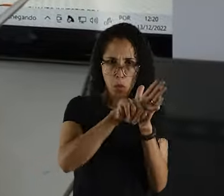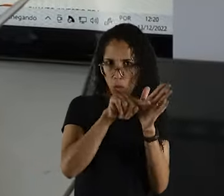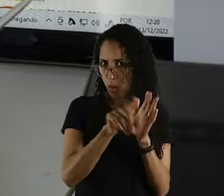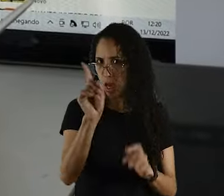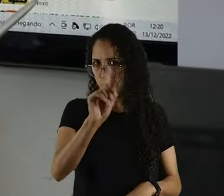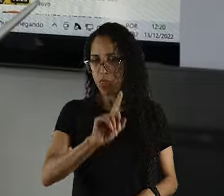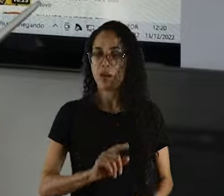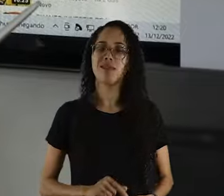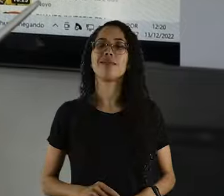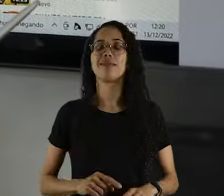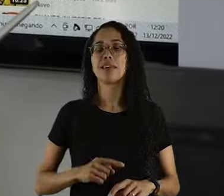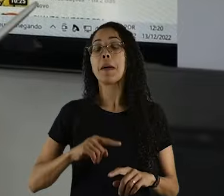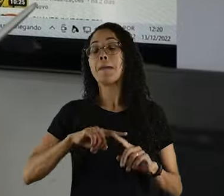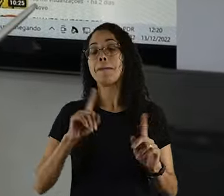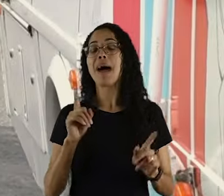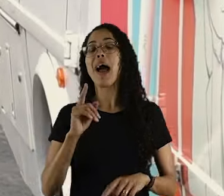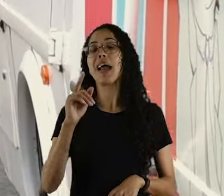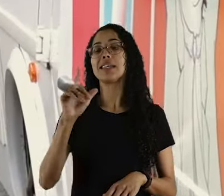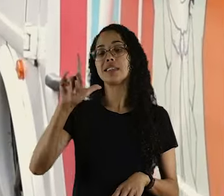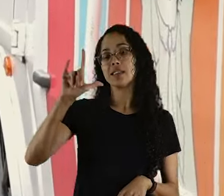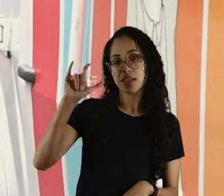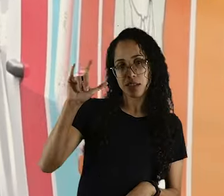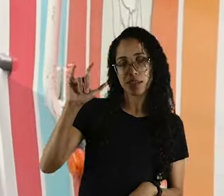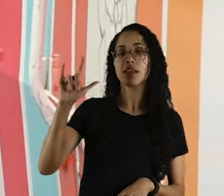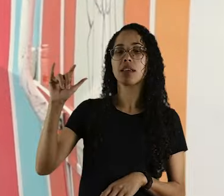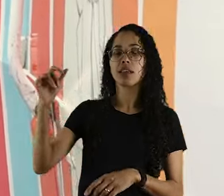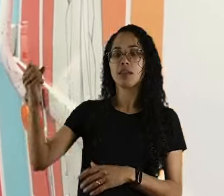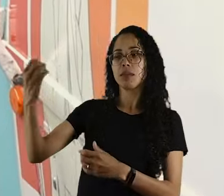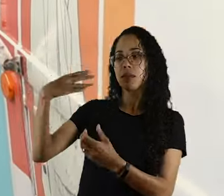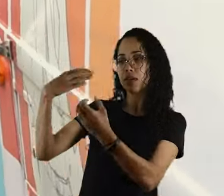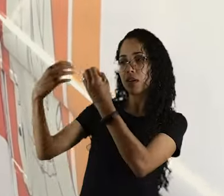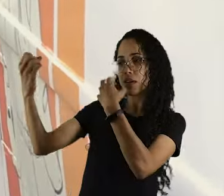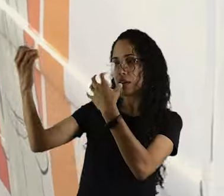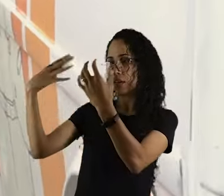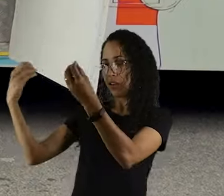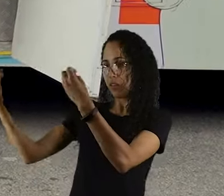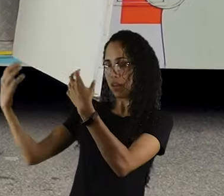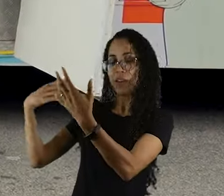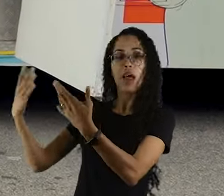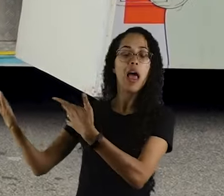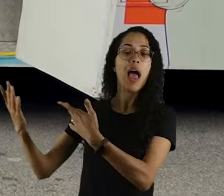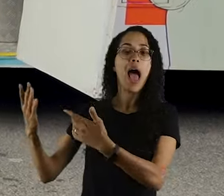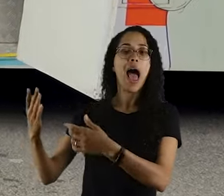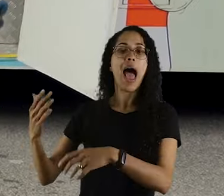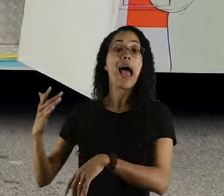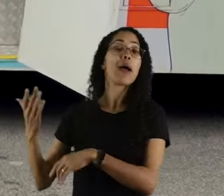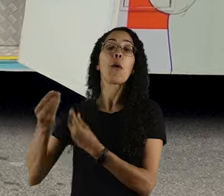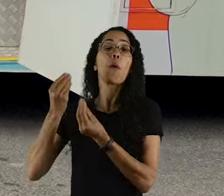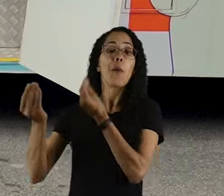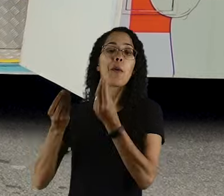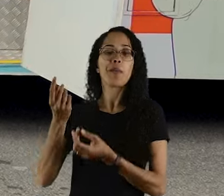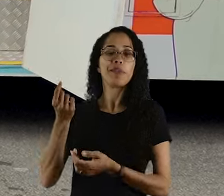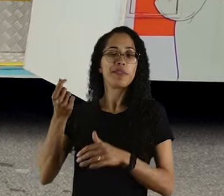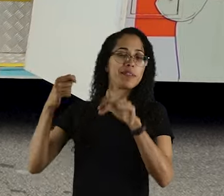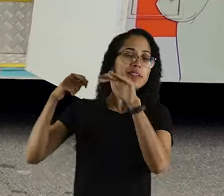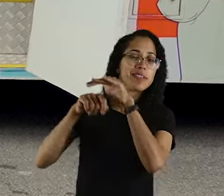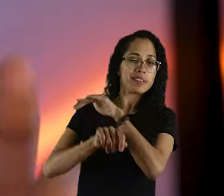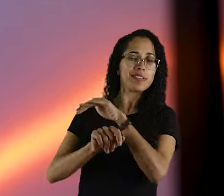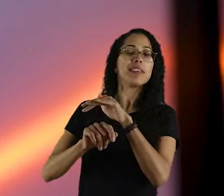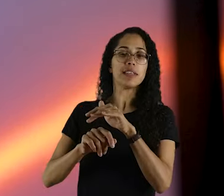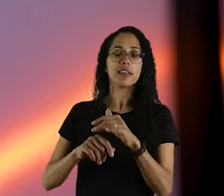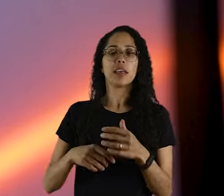não. Chegou para mim nas redes sociais. E aí começa a falar, como é que você, né? Aquelas chamadas, como investir seu